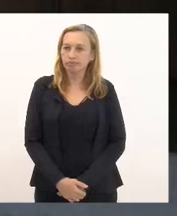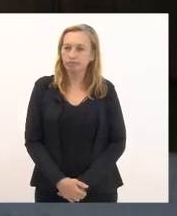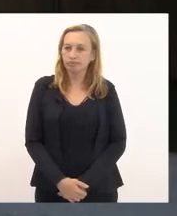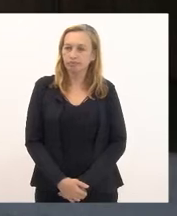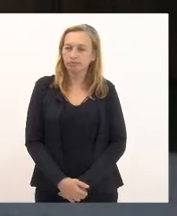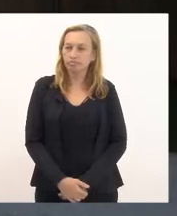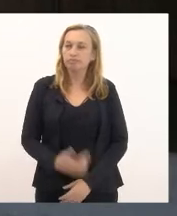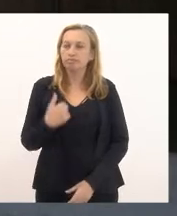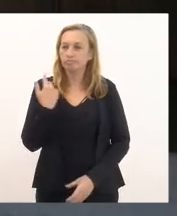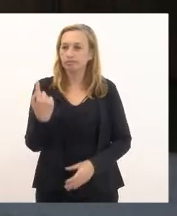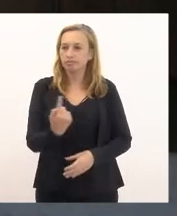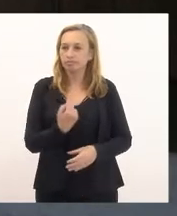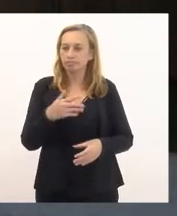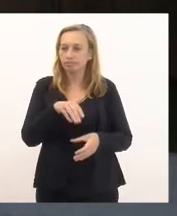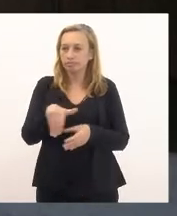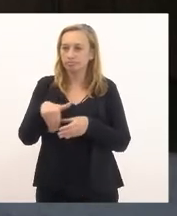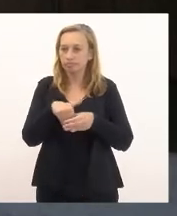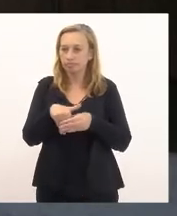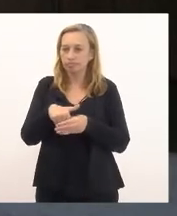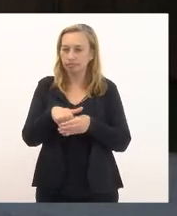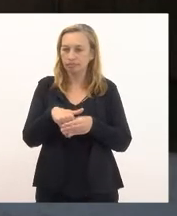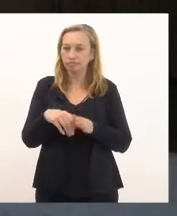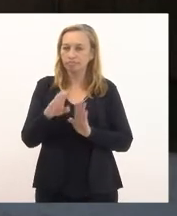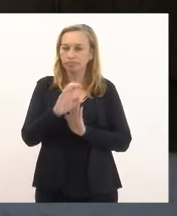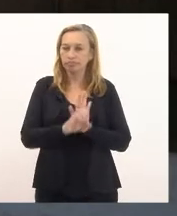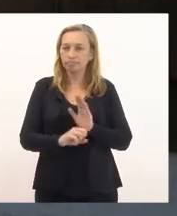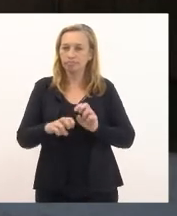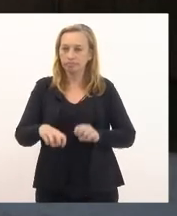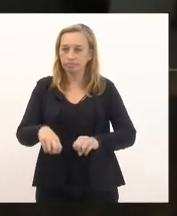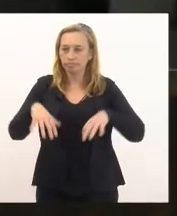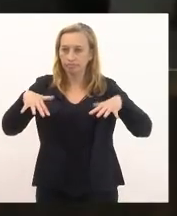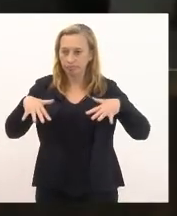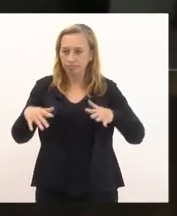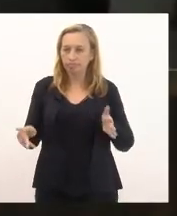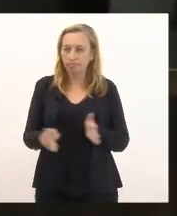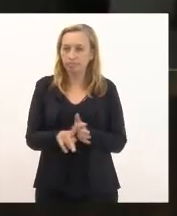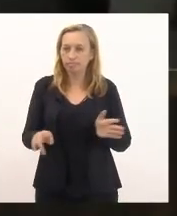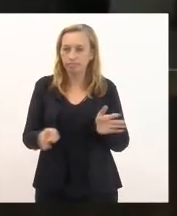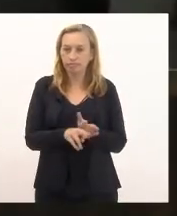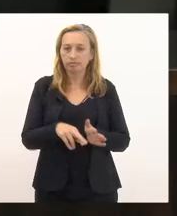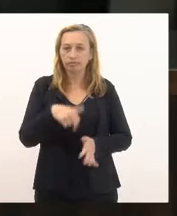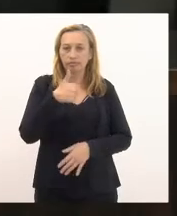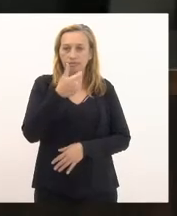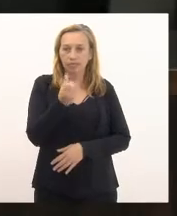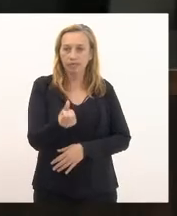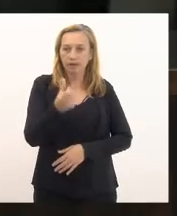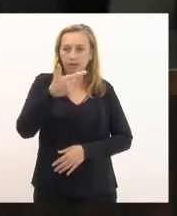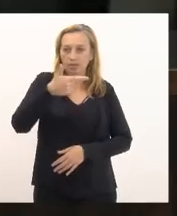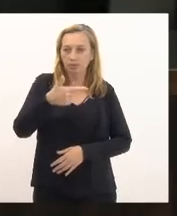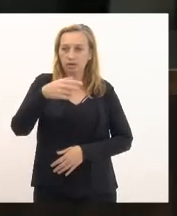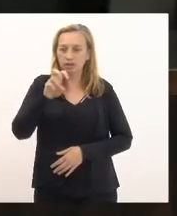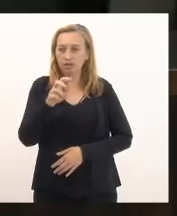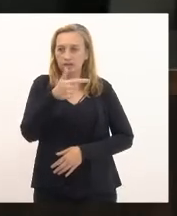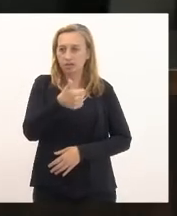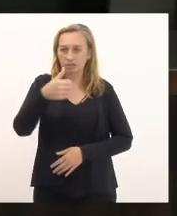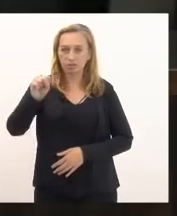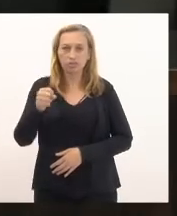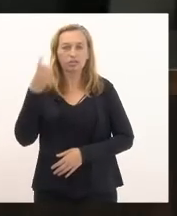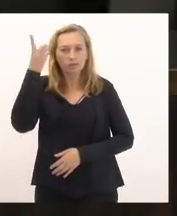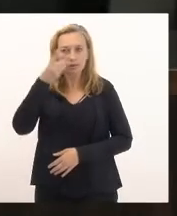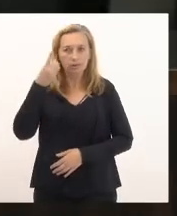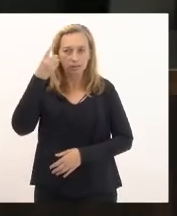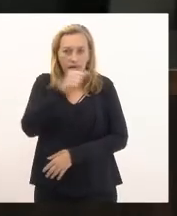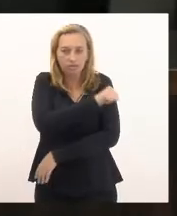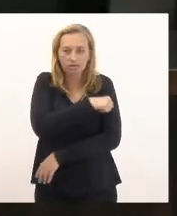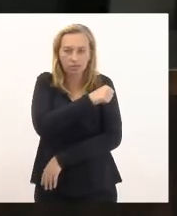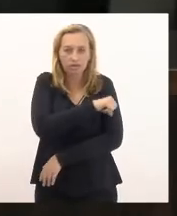Nós estamos votando parecer as emendas de plenário do projeto de resolução 625 de 18. Para emitir parecer, deputada